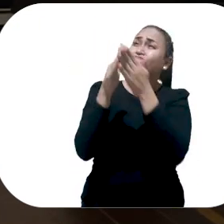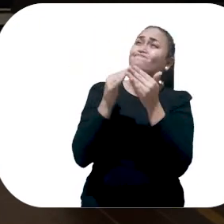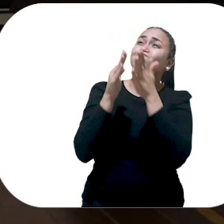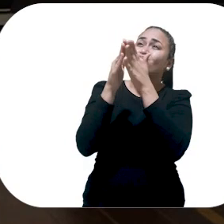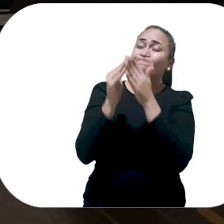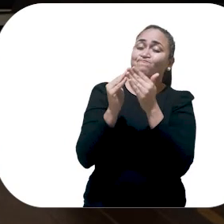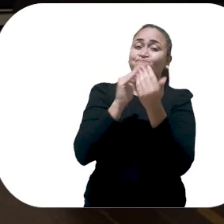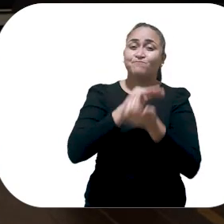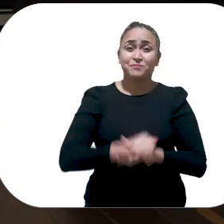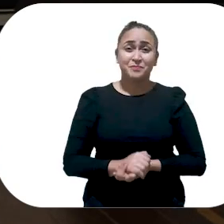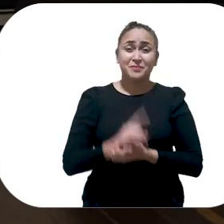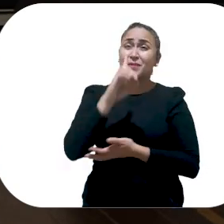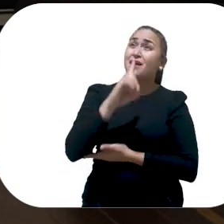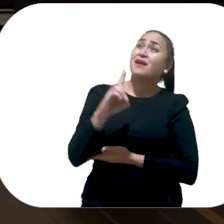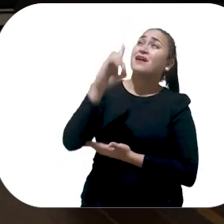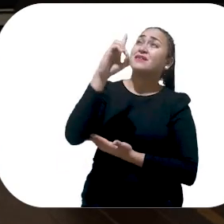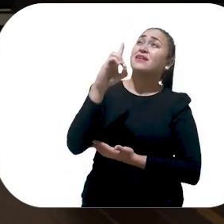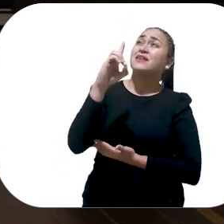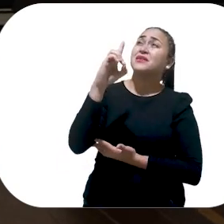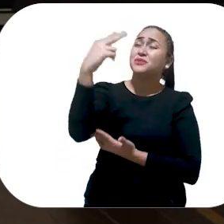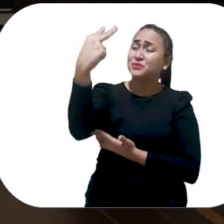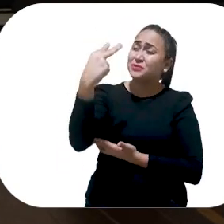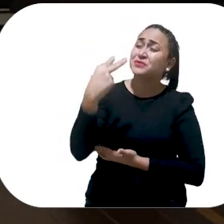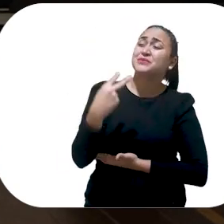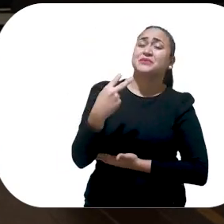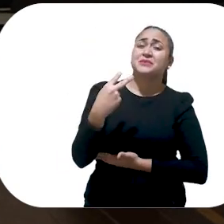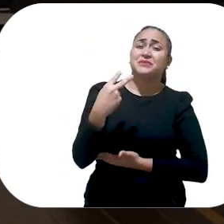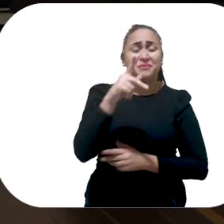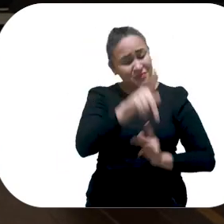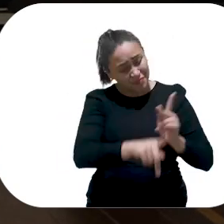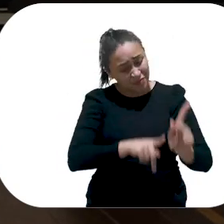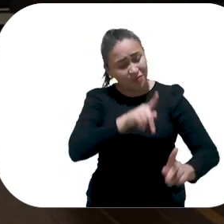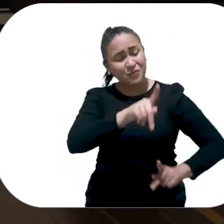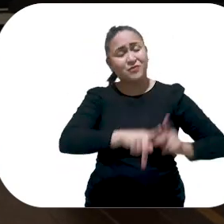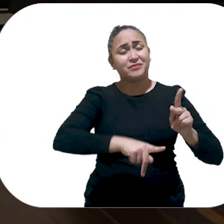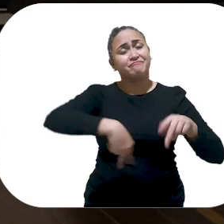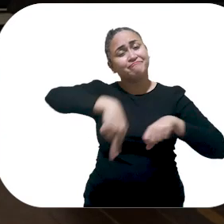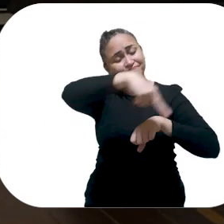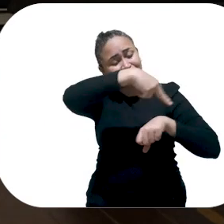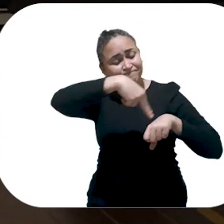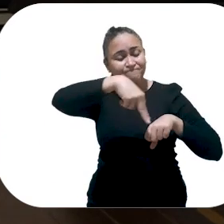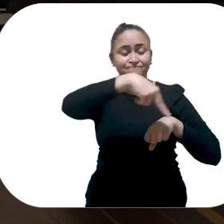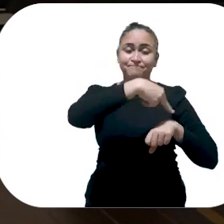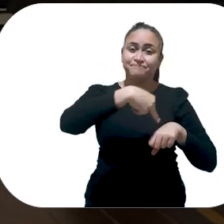clamor. Ouve, ó Deus, ouve, ó povo, ouve,